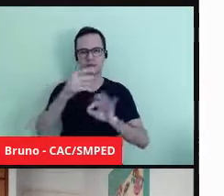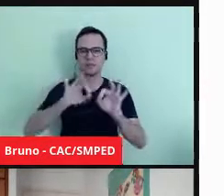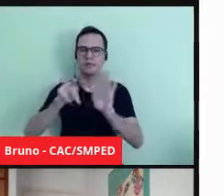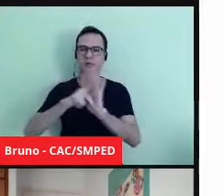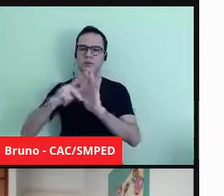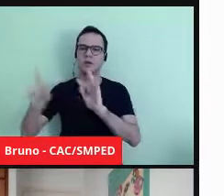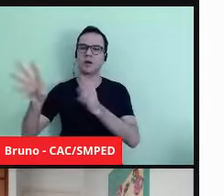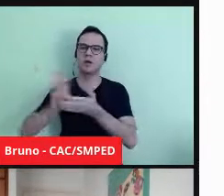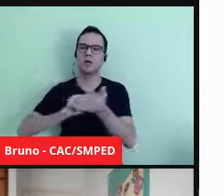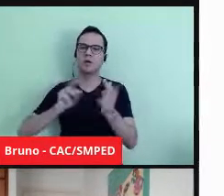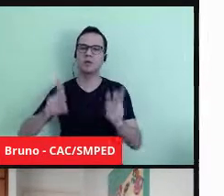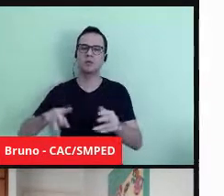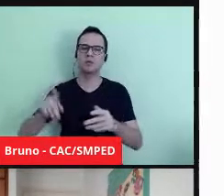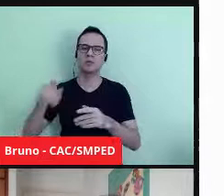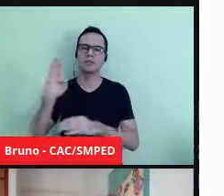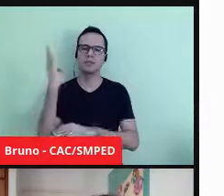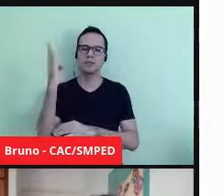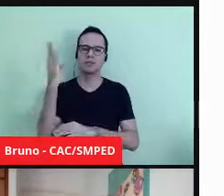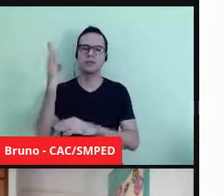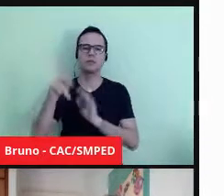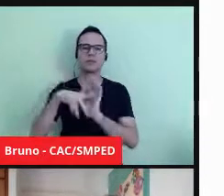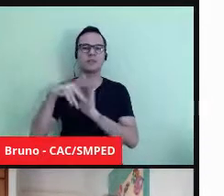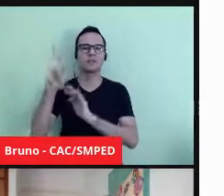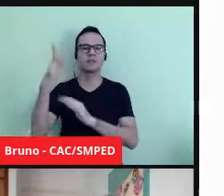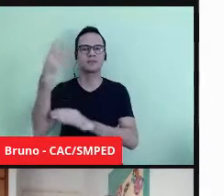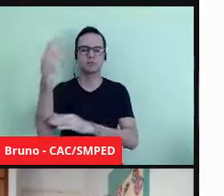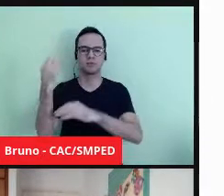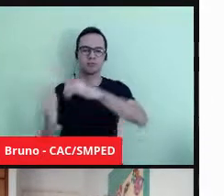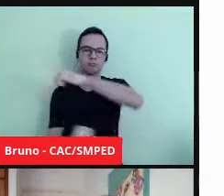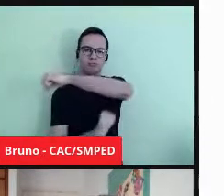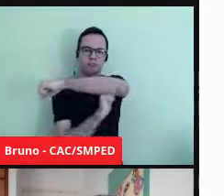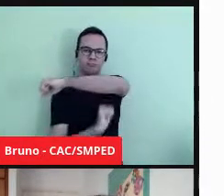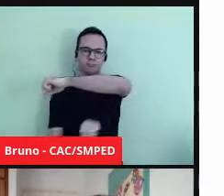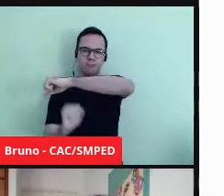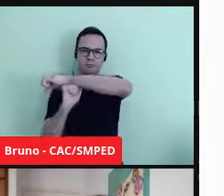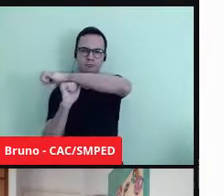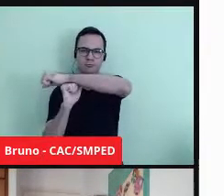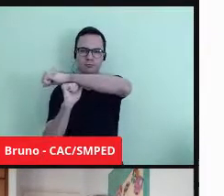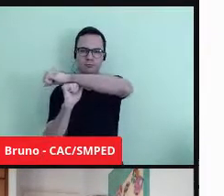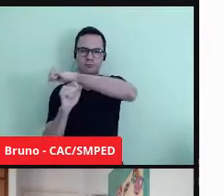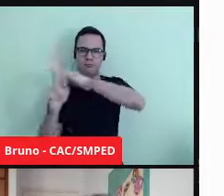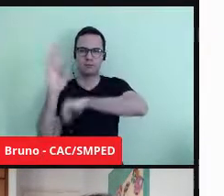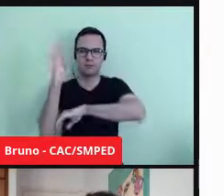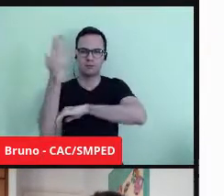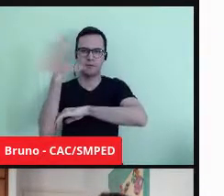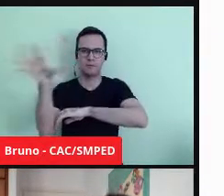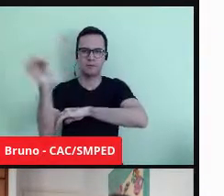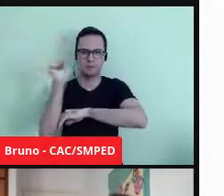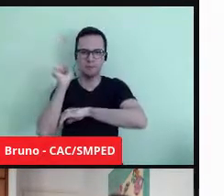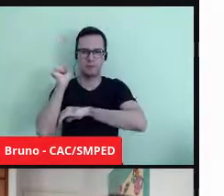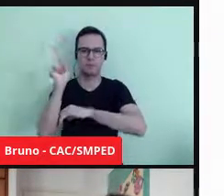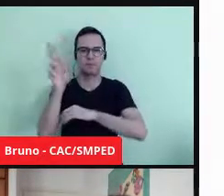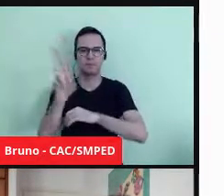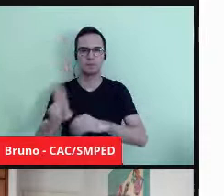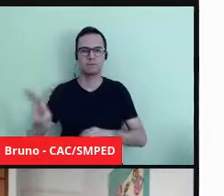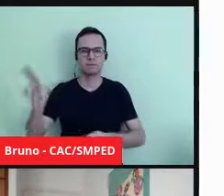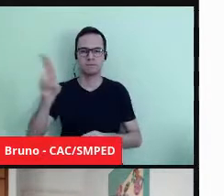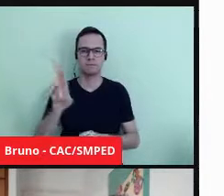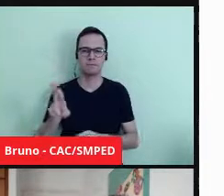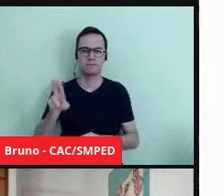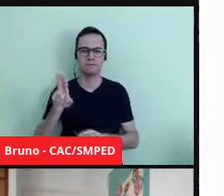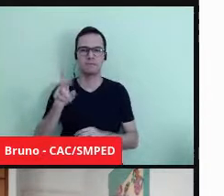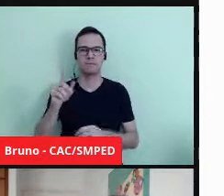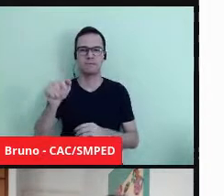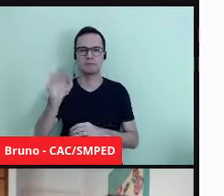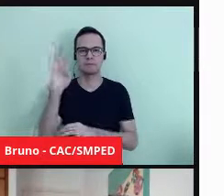Luz, a madeira das vigas que suportavam a cobertura do Museu da Língua, que foi as vigas, a madeira